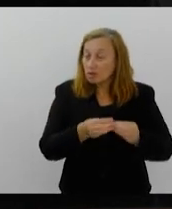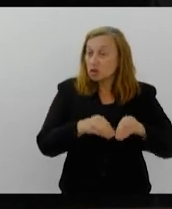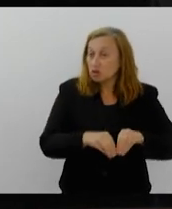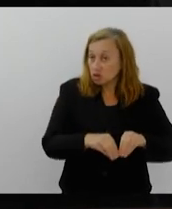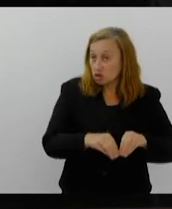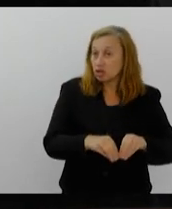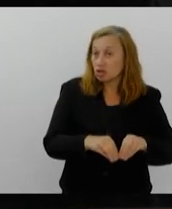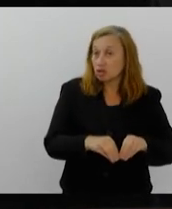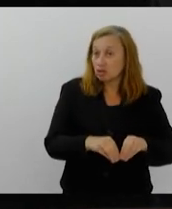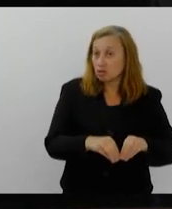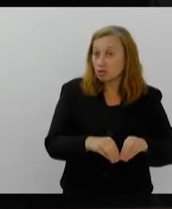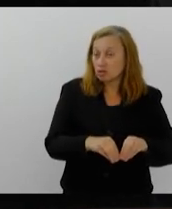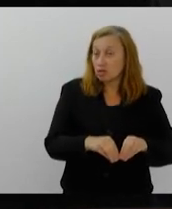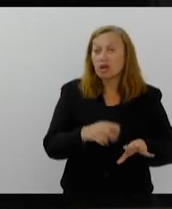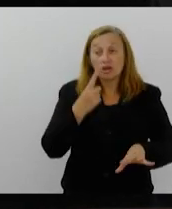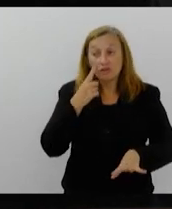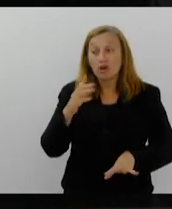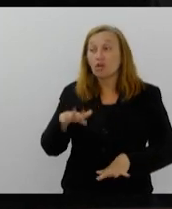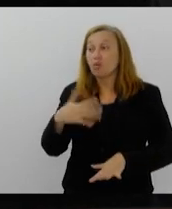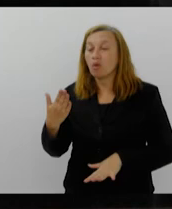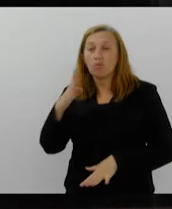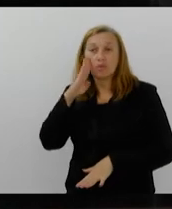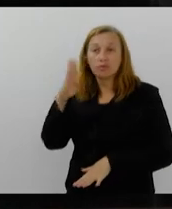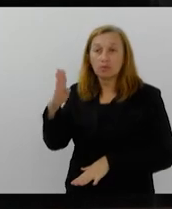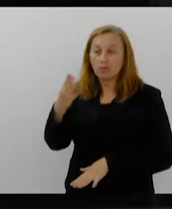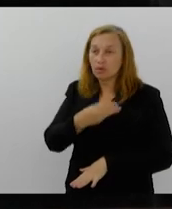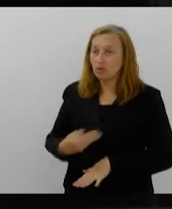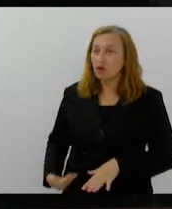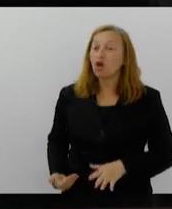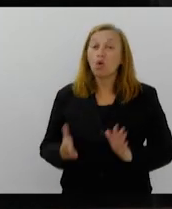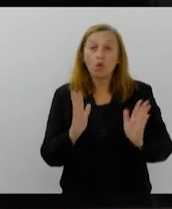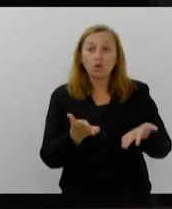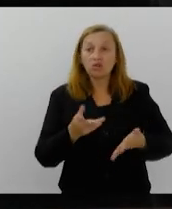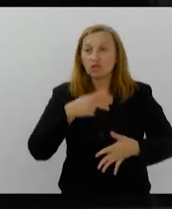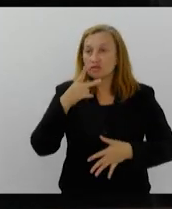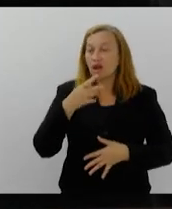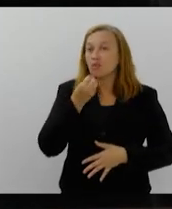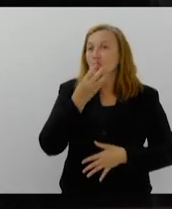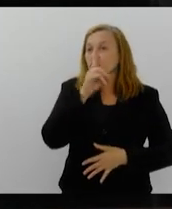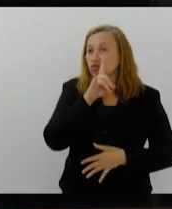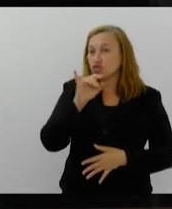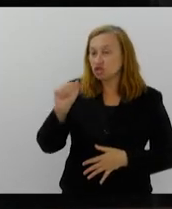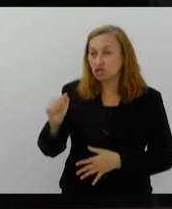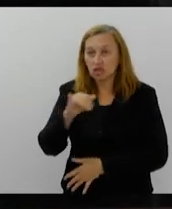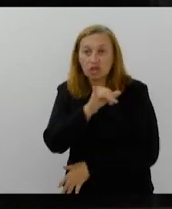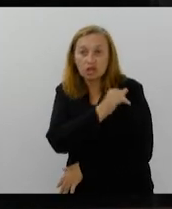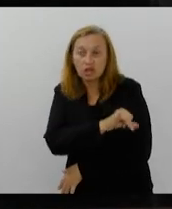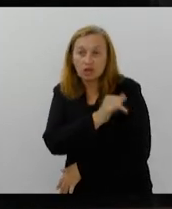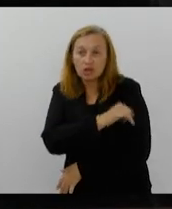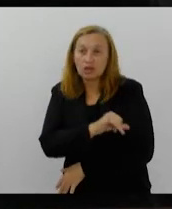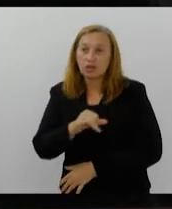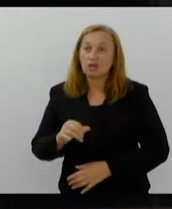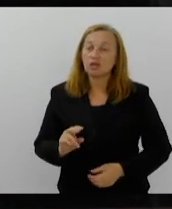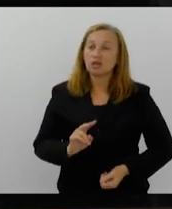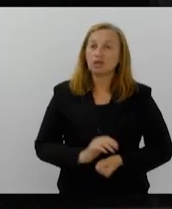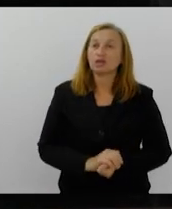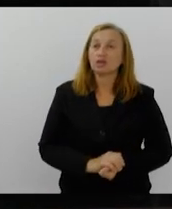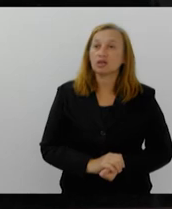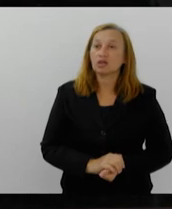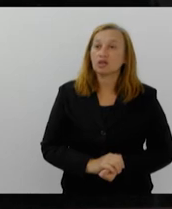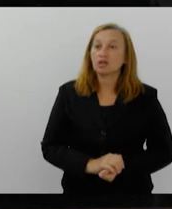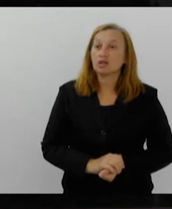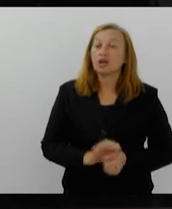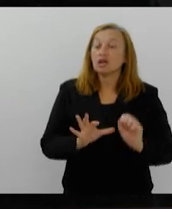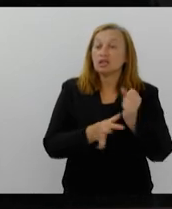são as prioridades do governador. Hoje mesmo ele falava no Bom Dia Rio da priorização para uma política de